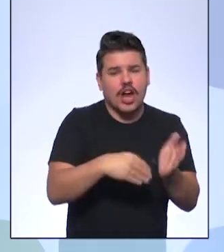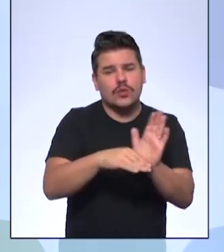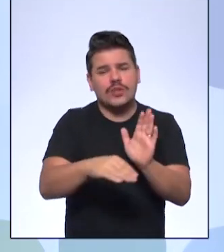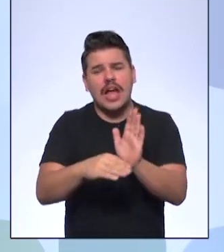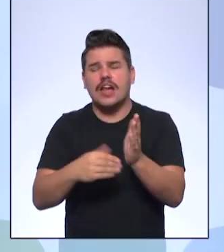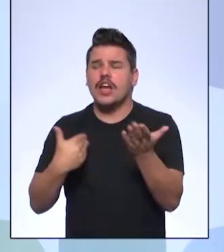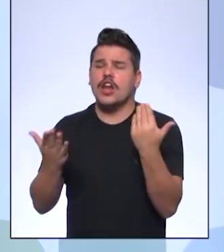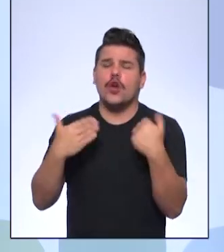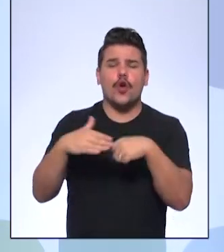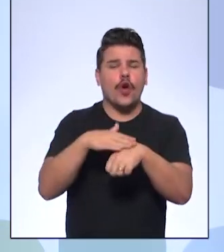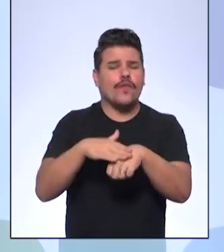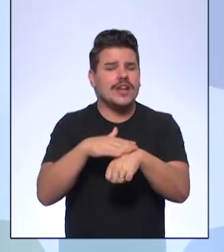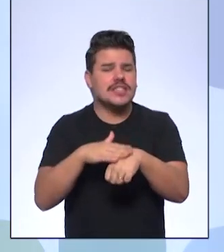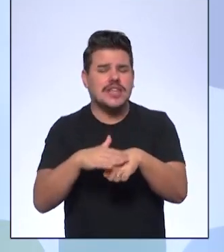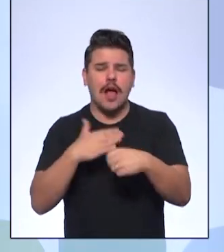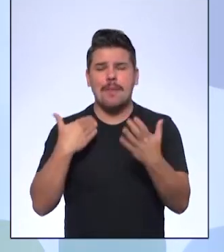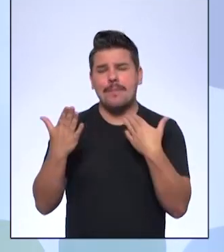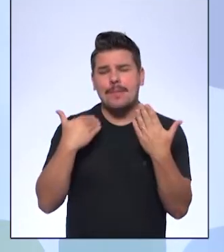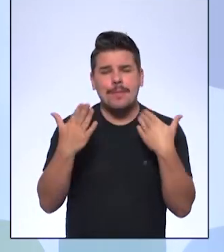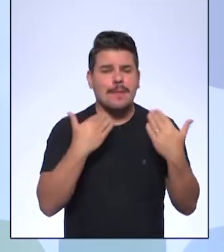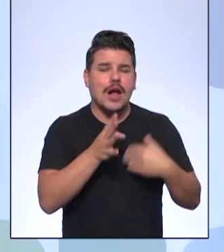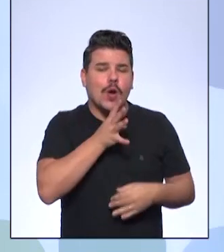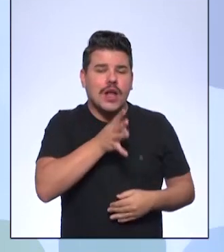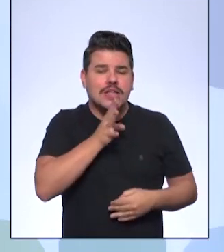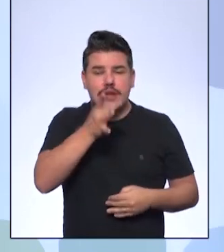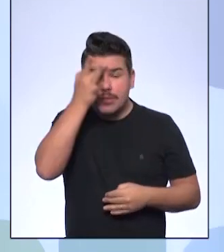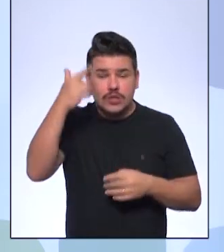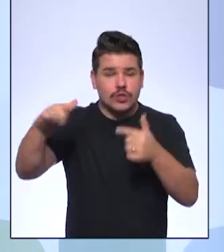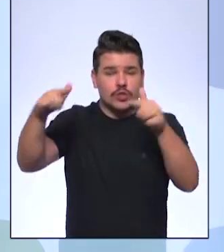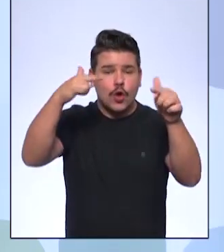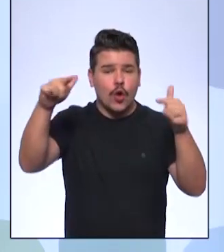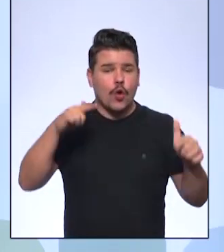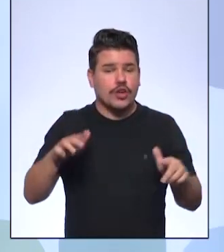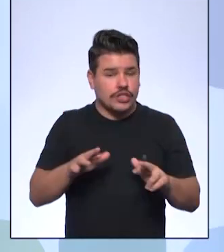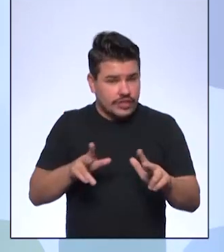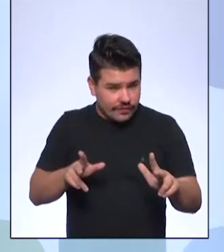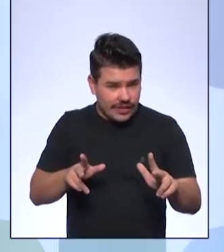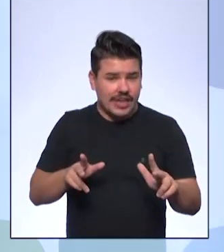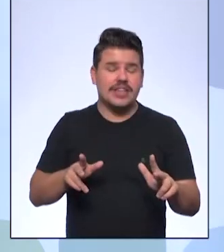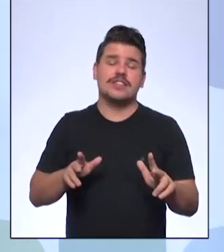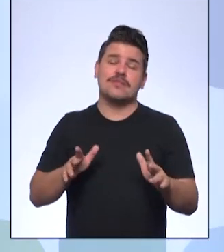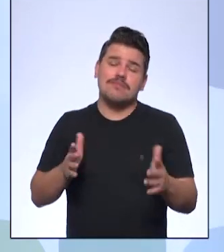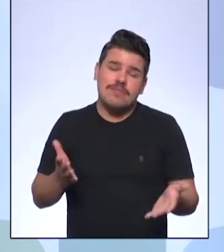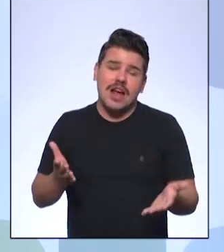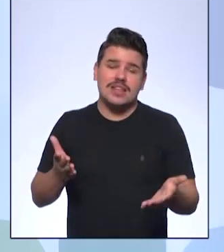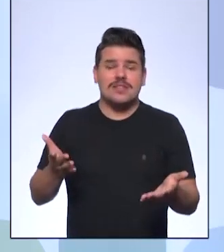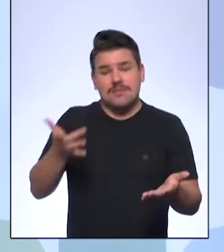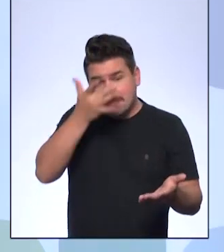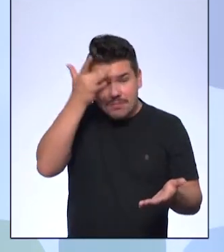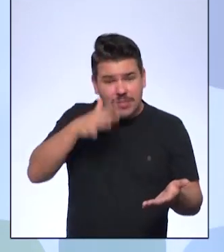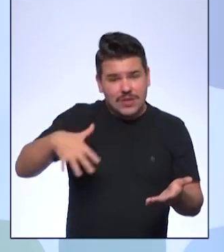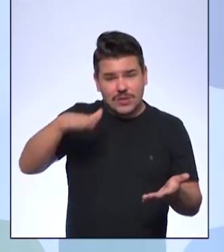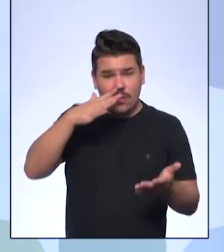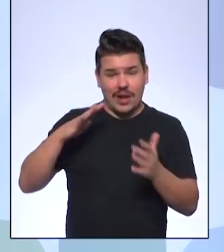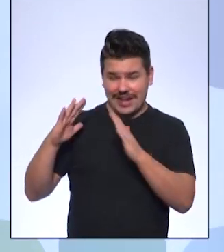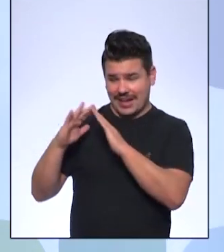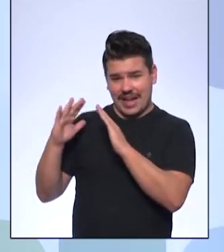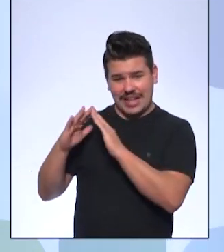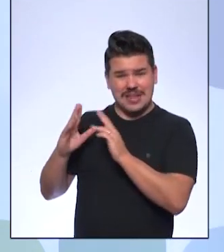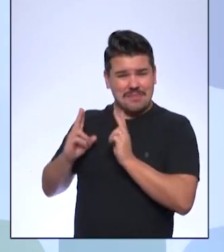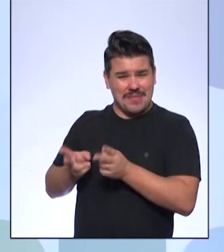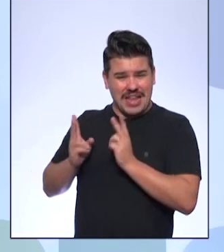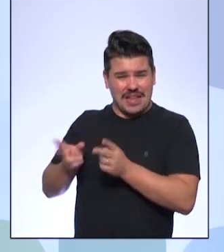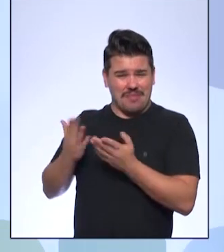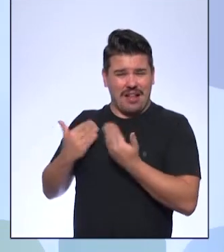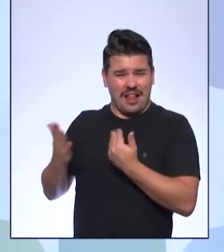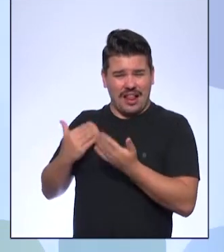conversar com alguém, às vezes bater um papo, conhecer pessoas diferentes, né? Além daquelas pessoas que estão vivendo embaixo do nosso teto. Mas a